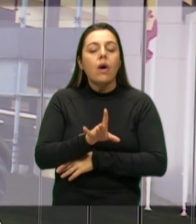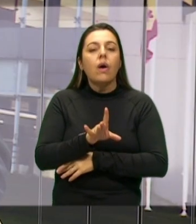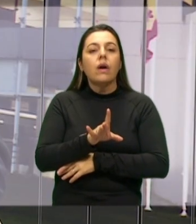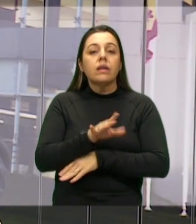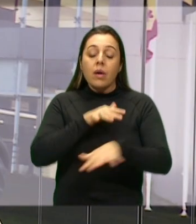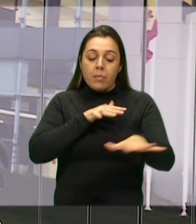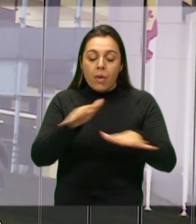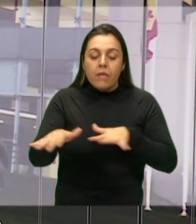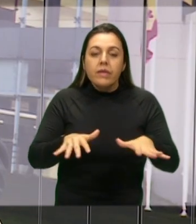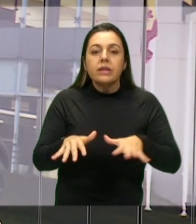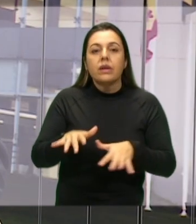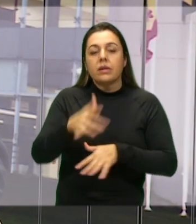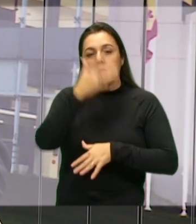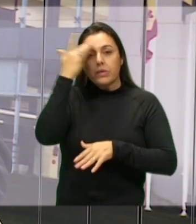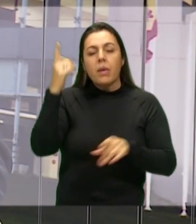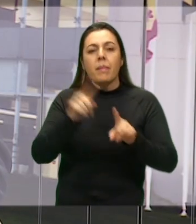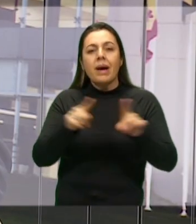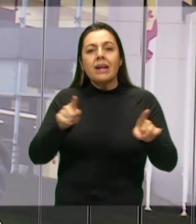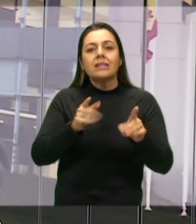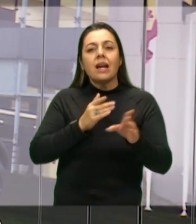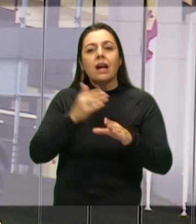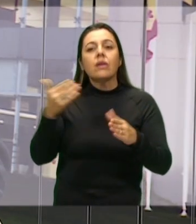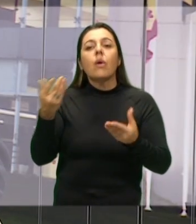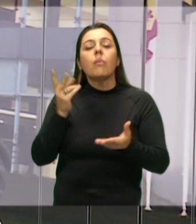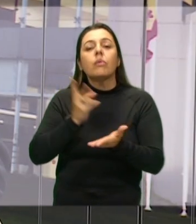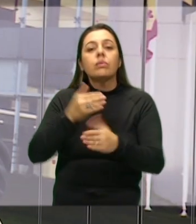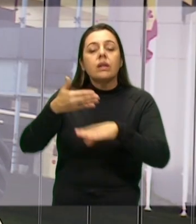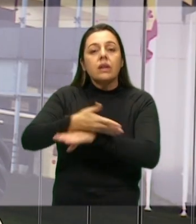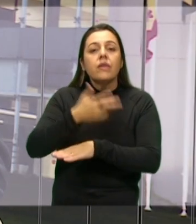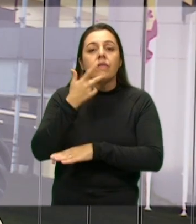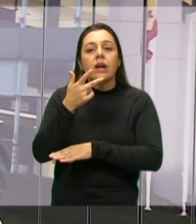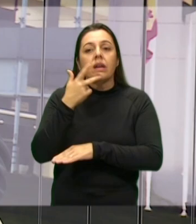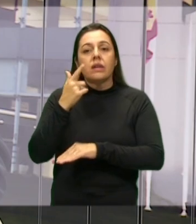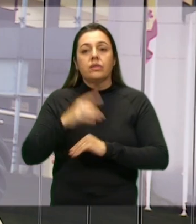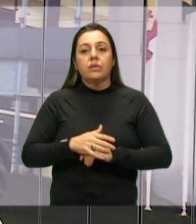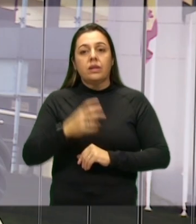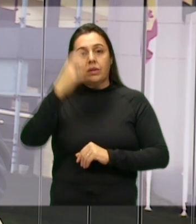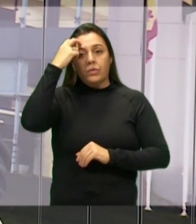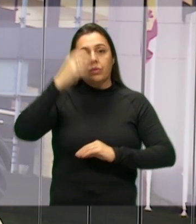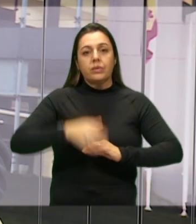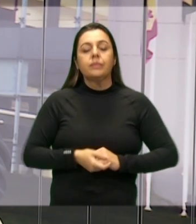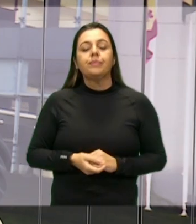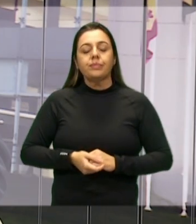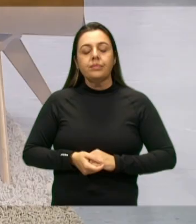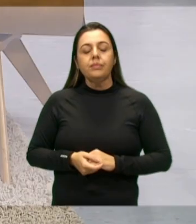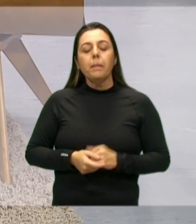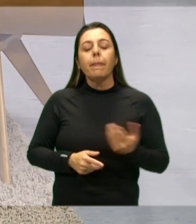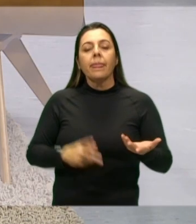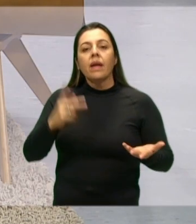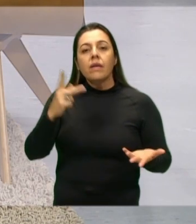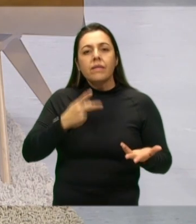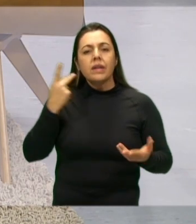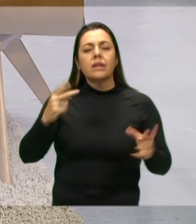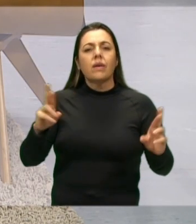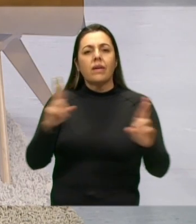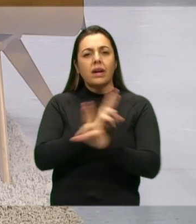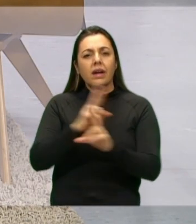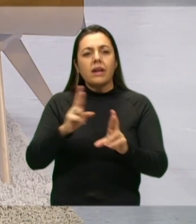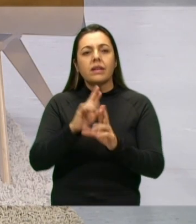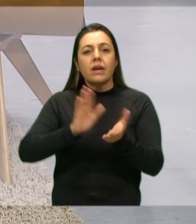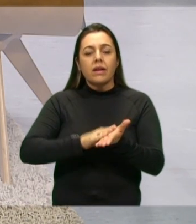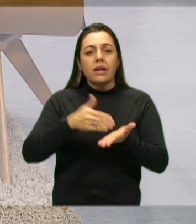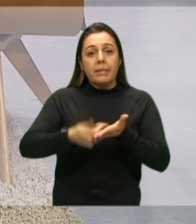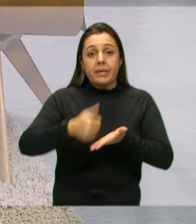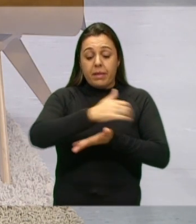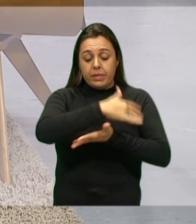da movimentação dessa pessoa, mas também do acesso dela, né? Quando a gente se fala no acesso da cultura. Vereador, com relação ao